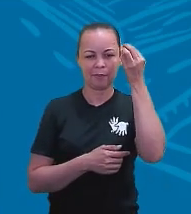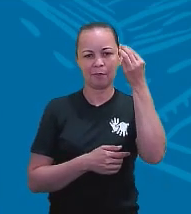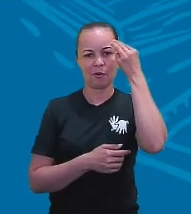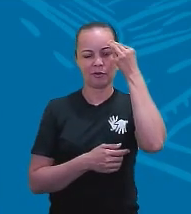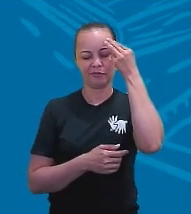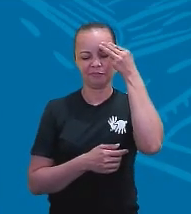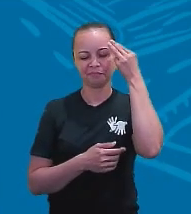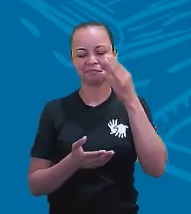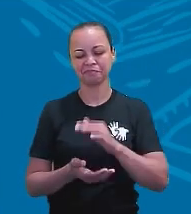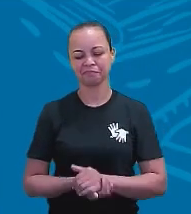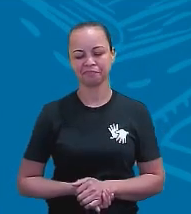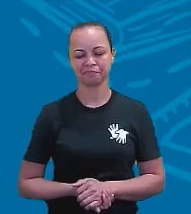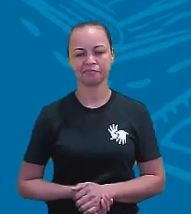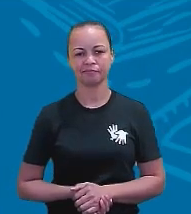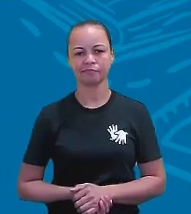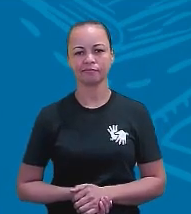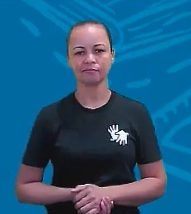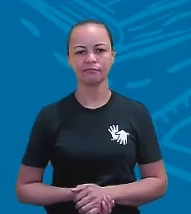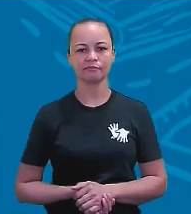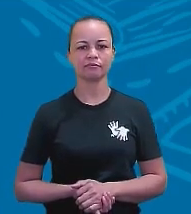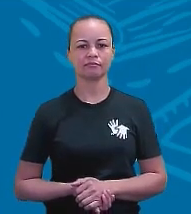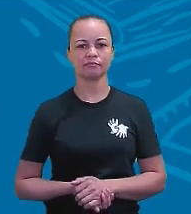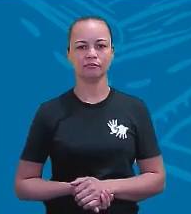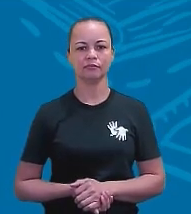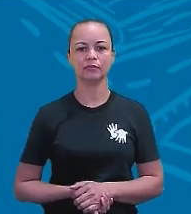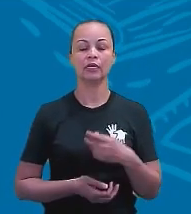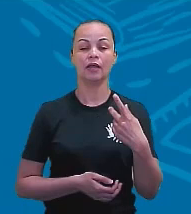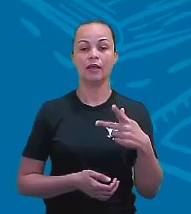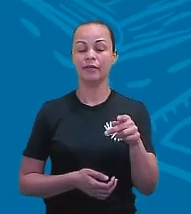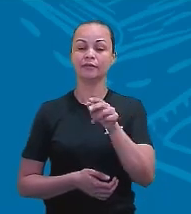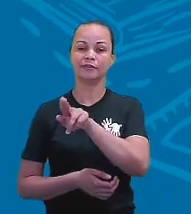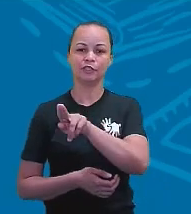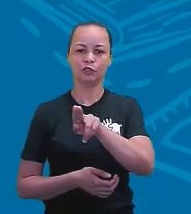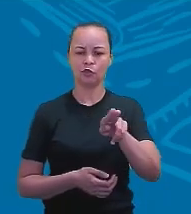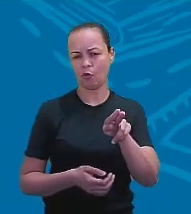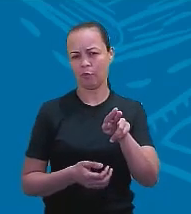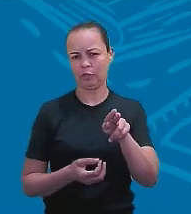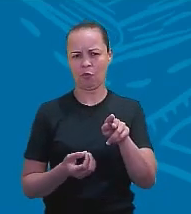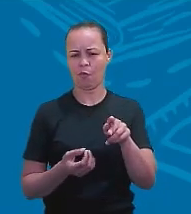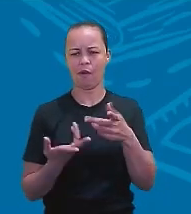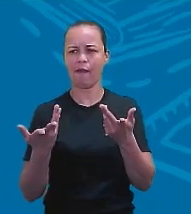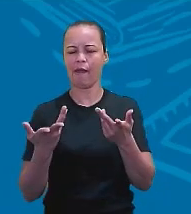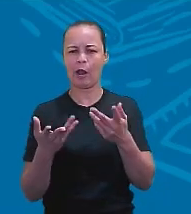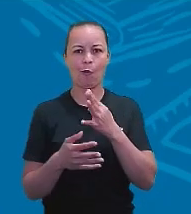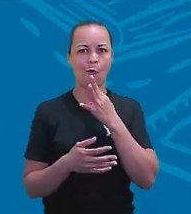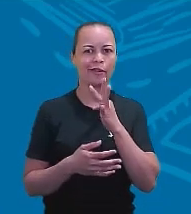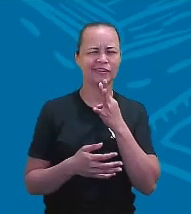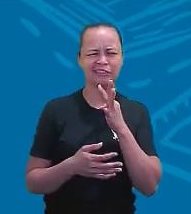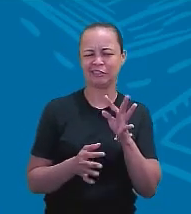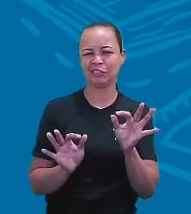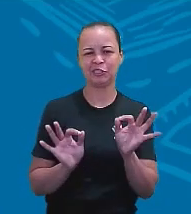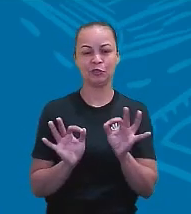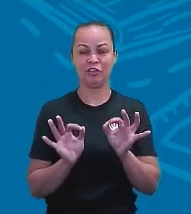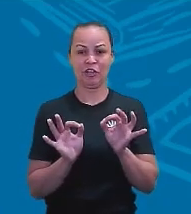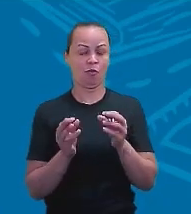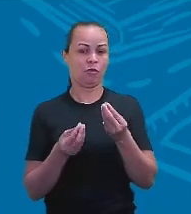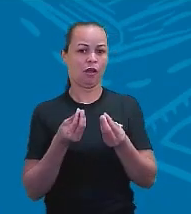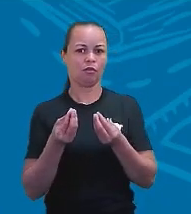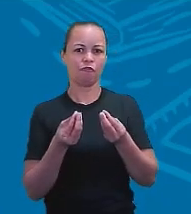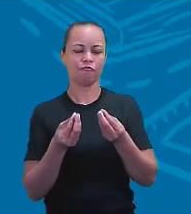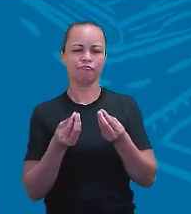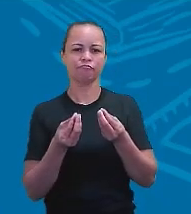E aí, gente, como esse nome não é um nome tão popular, não tão fácil assim de